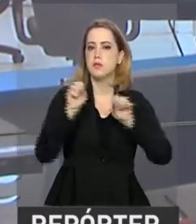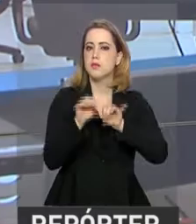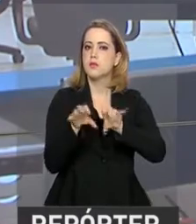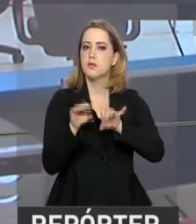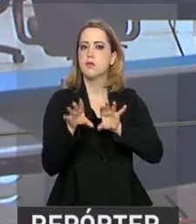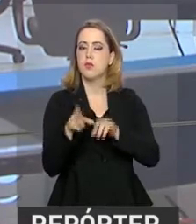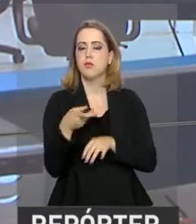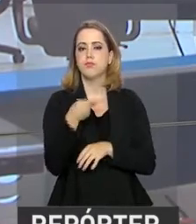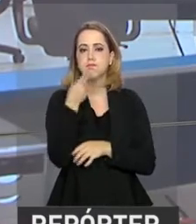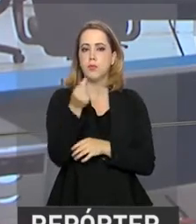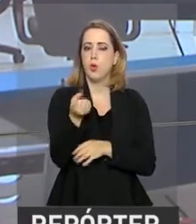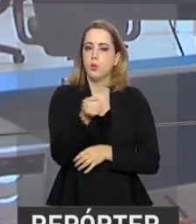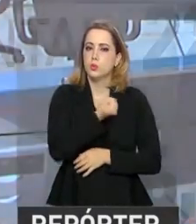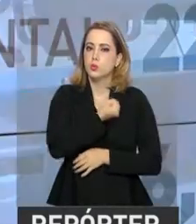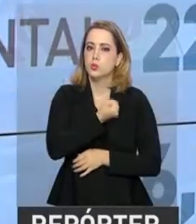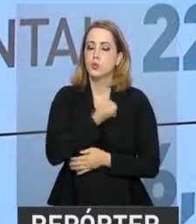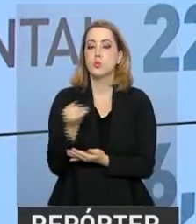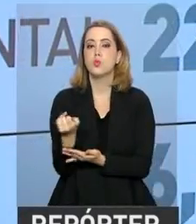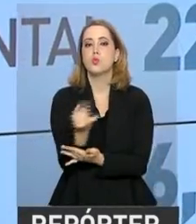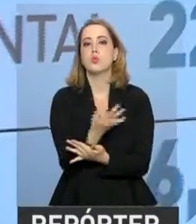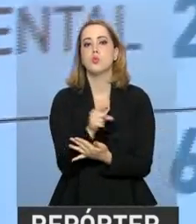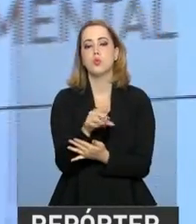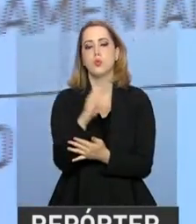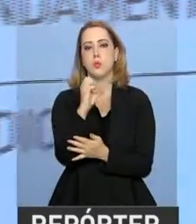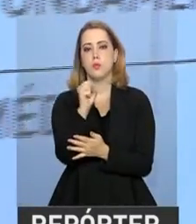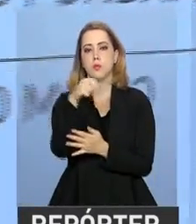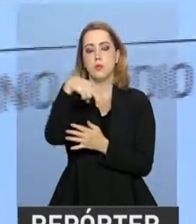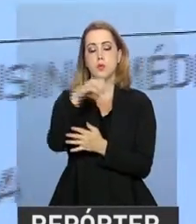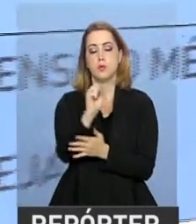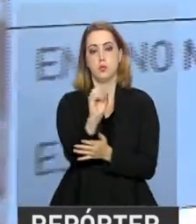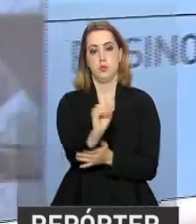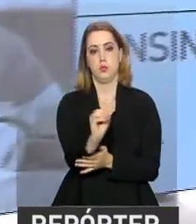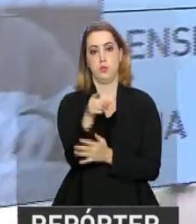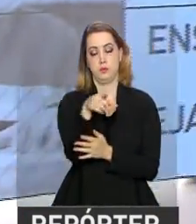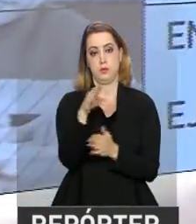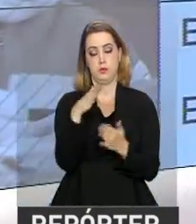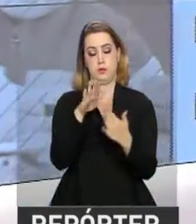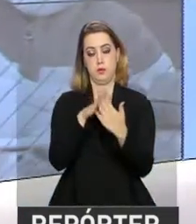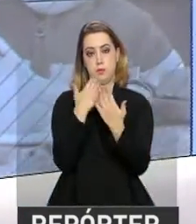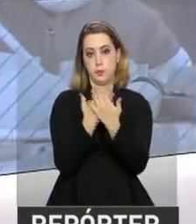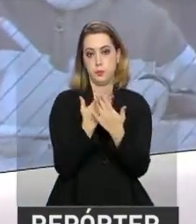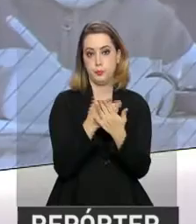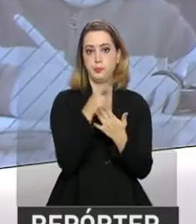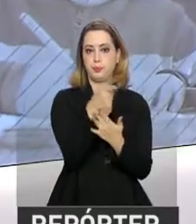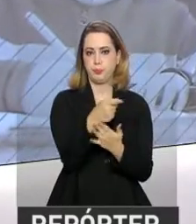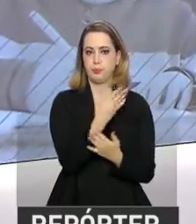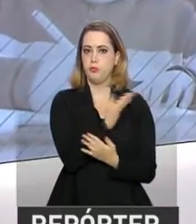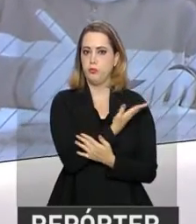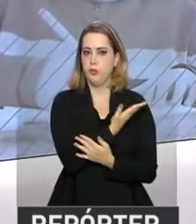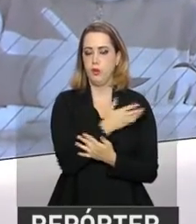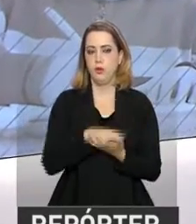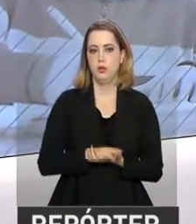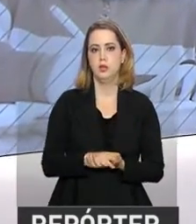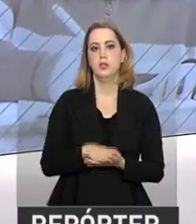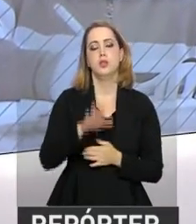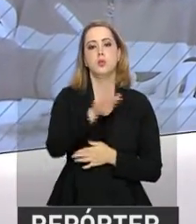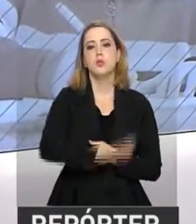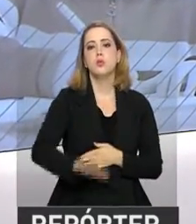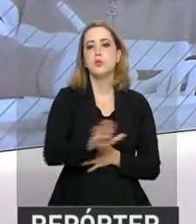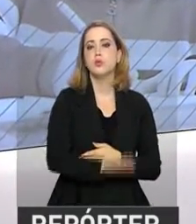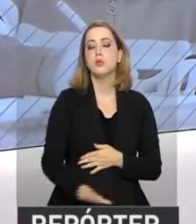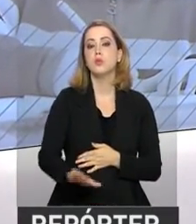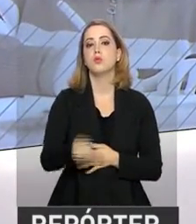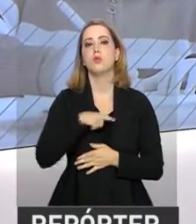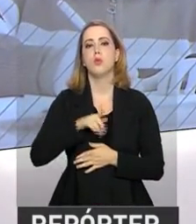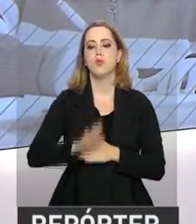dados preliminares do censo escolar nós temos um número os números aqui no telão na educação infantil que inclui